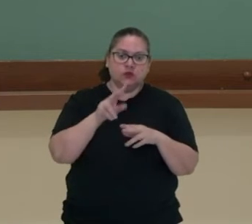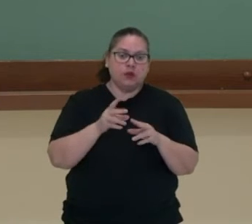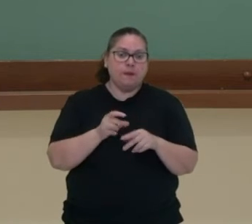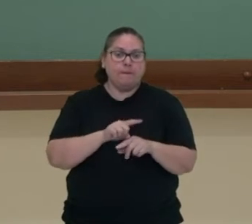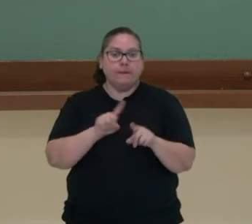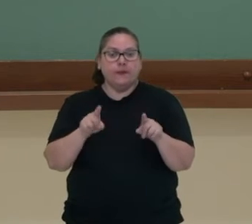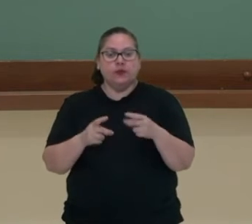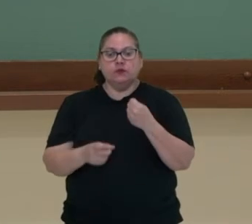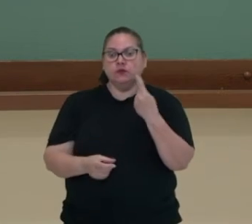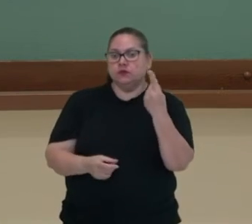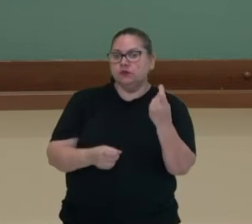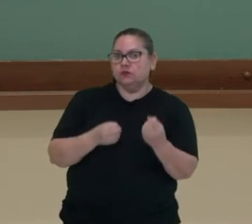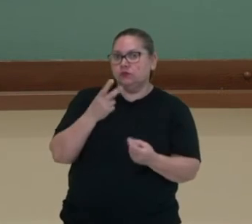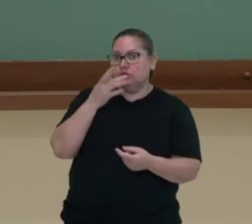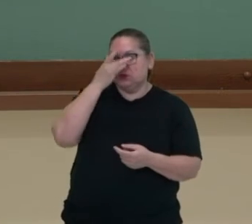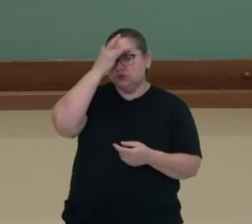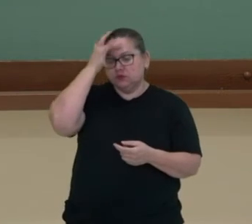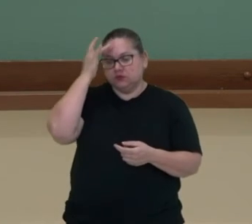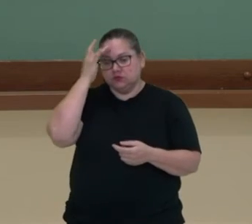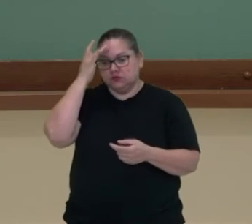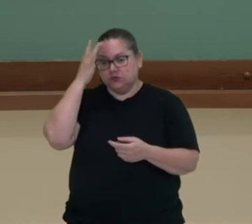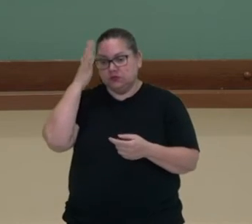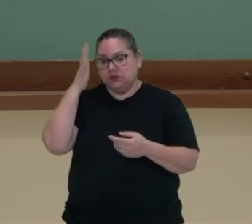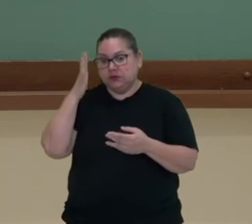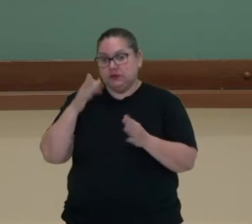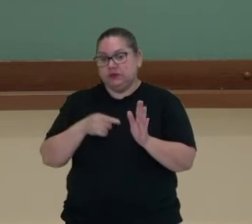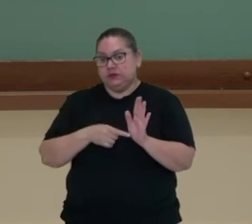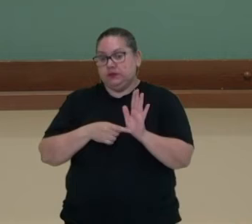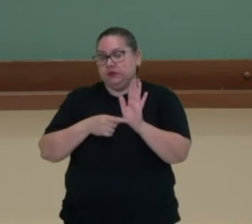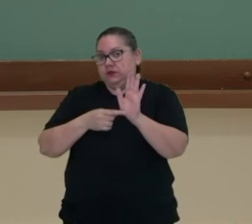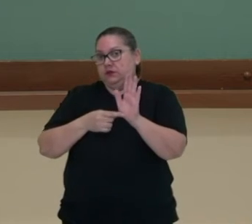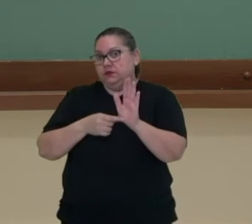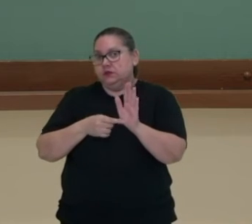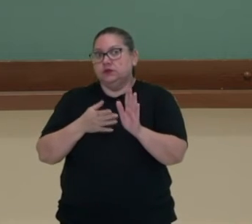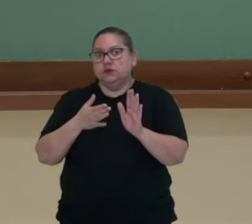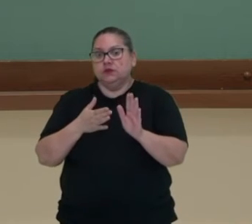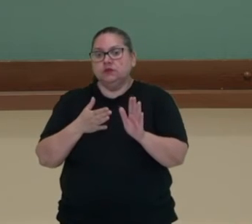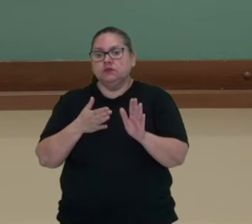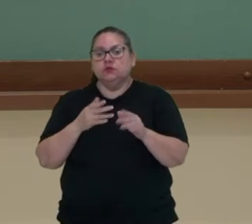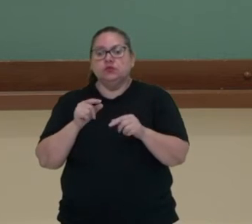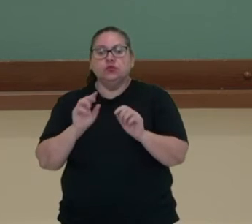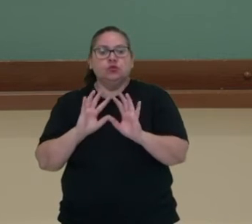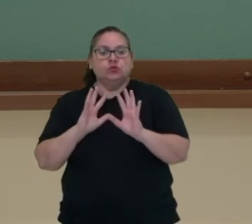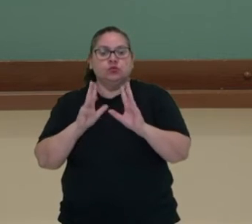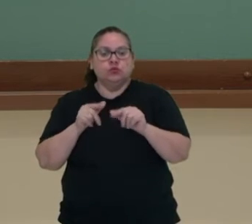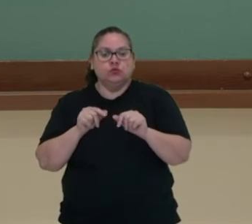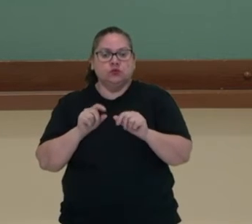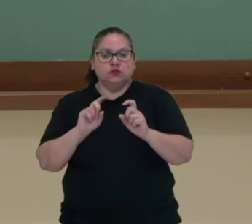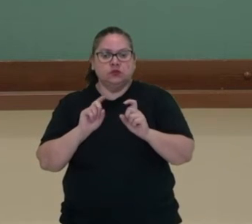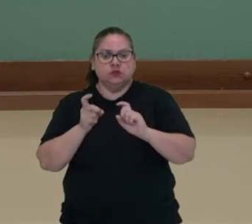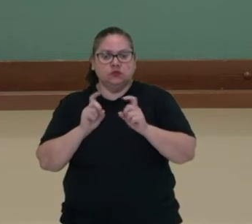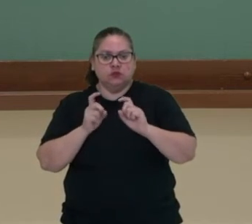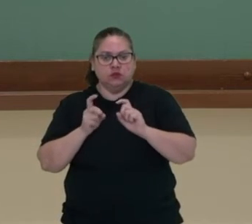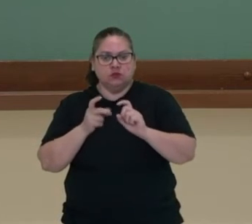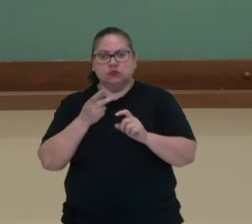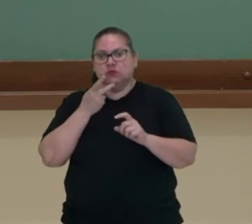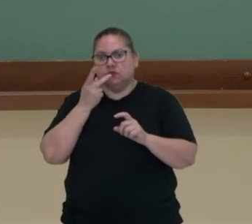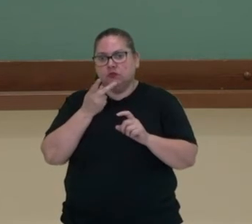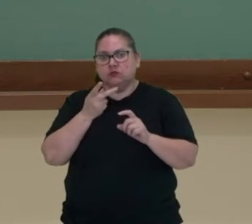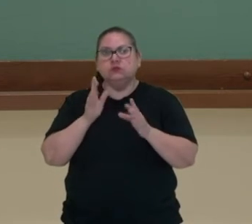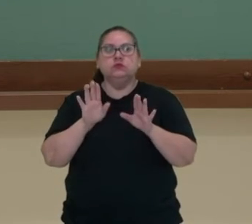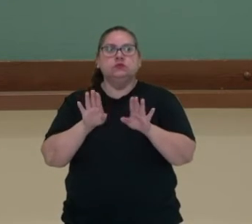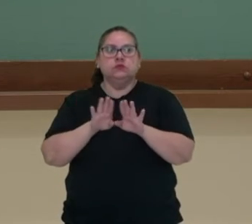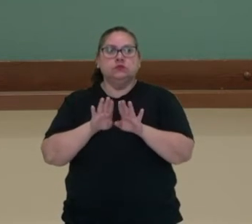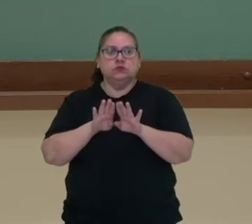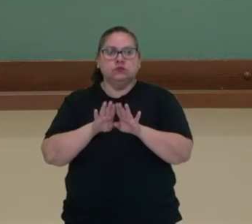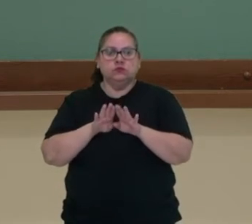pessoas têm essas características mais afloradas, não é? Participar de todas as reuniões propostas e assim